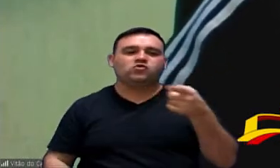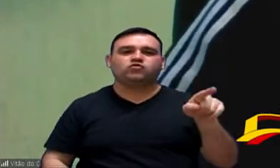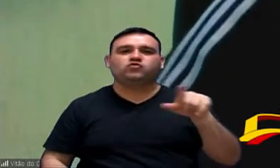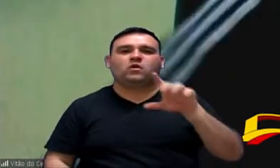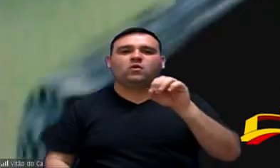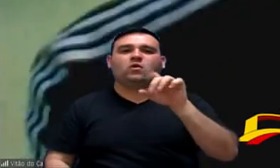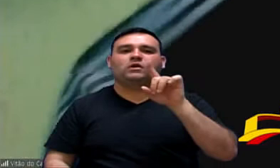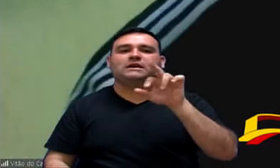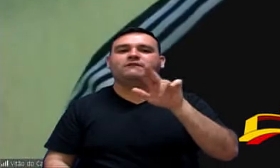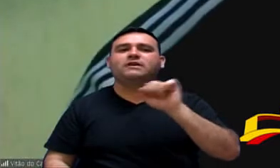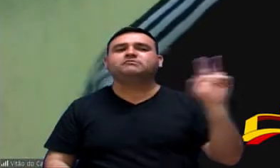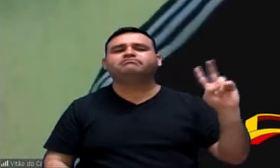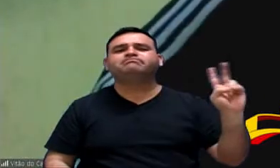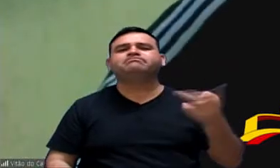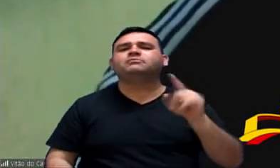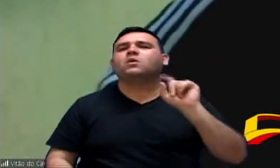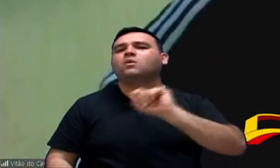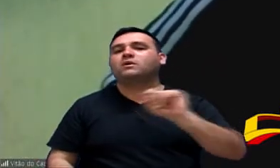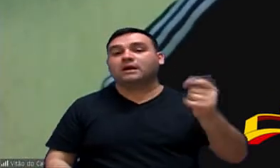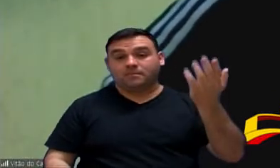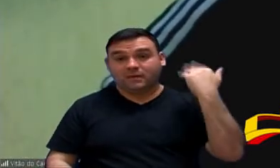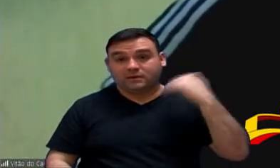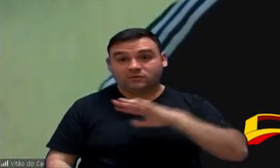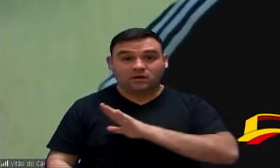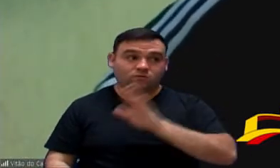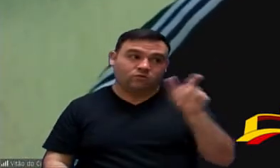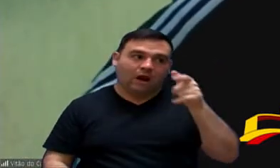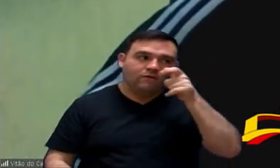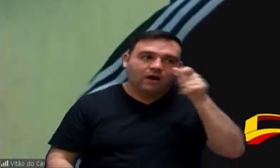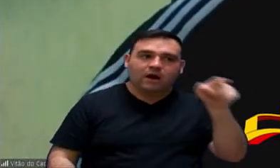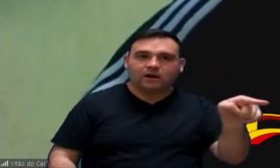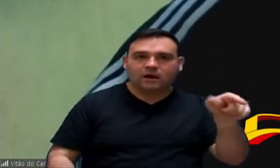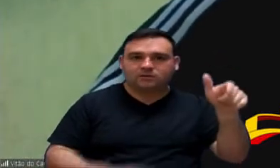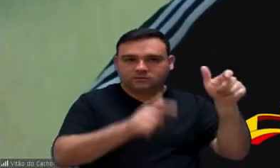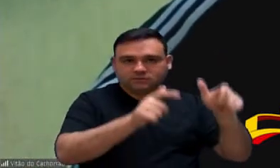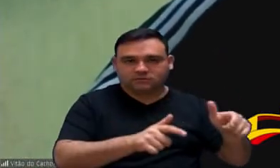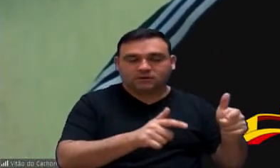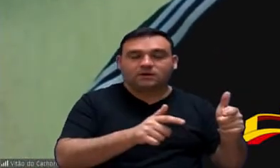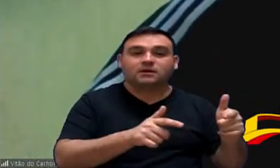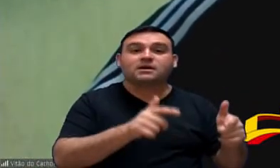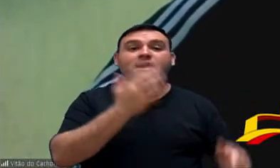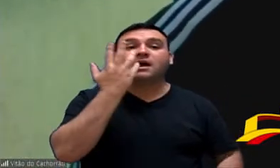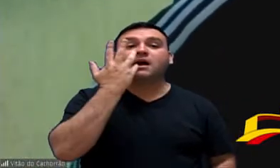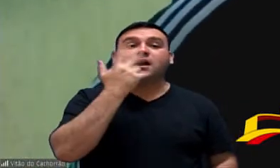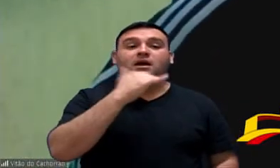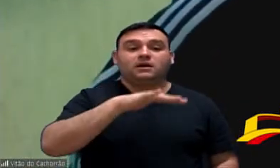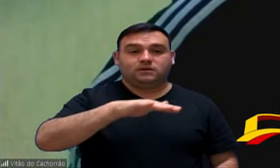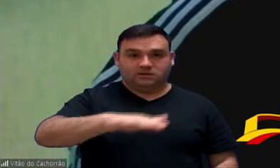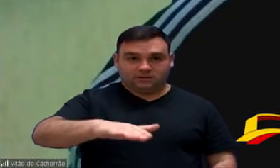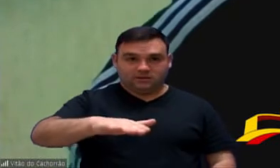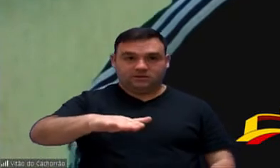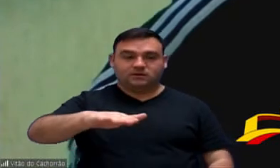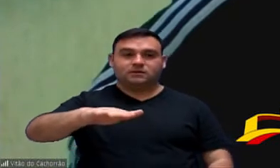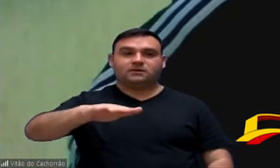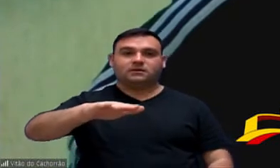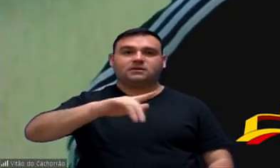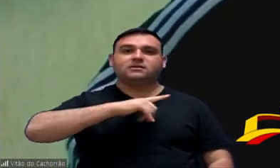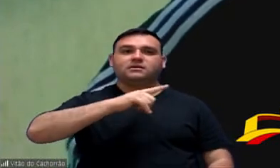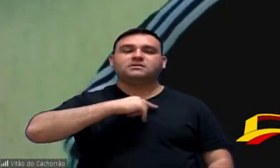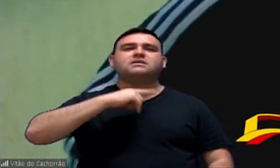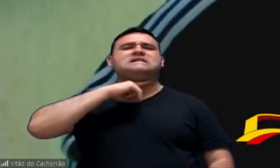que aconteceu quando eu estive visitando lá? Uma criança se